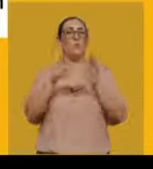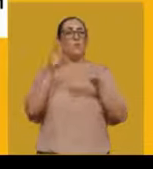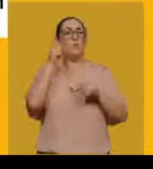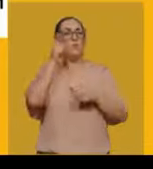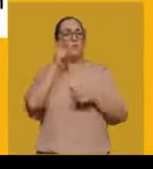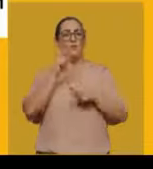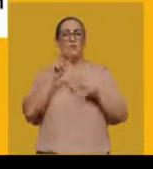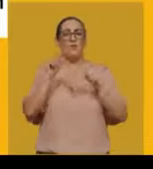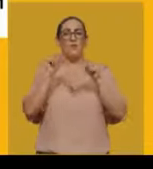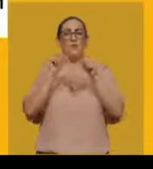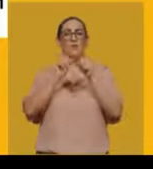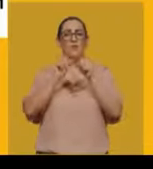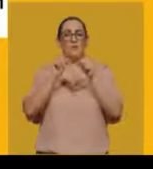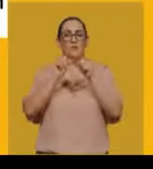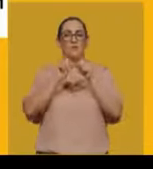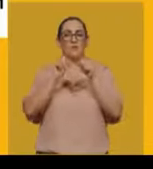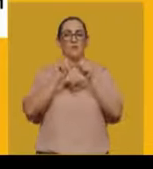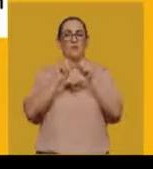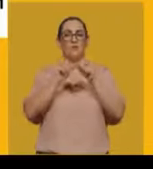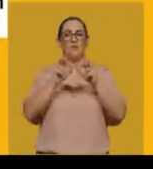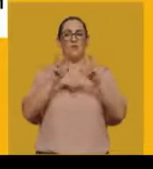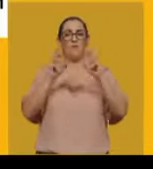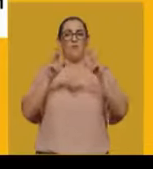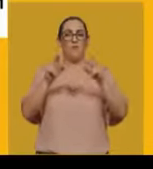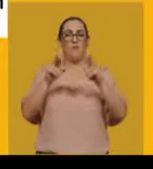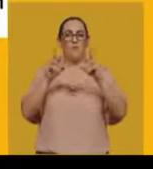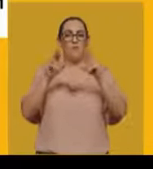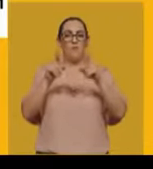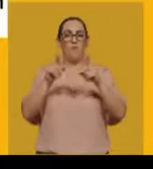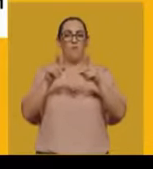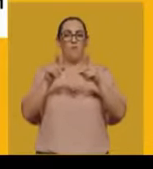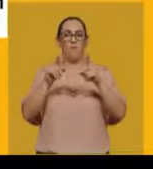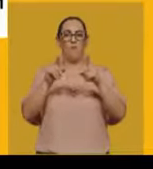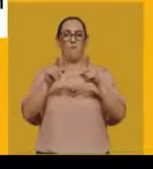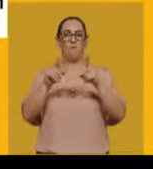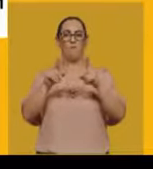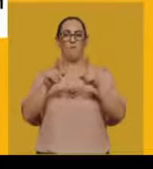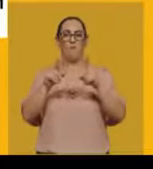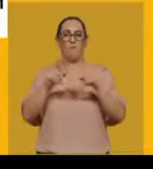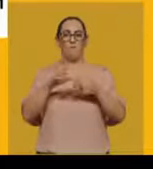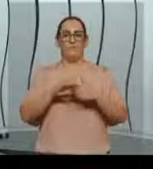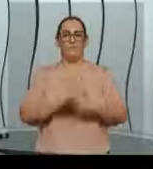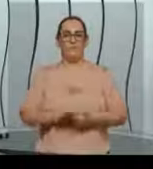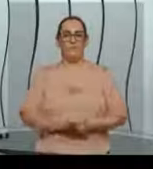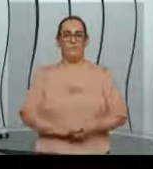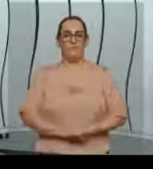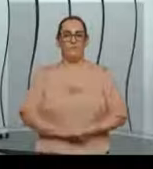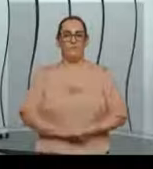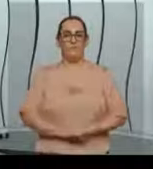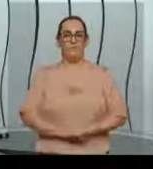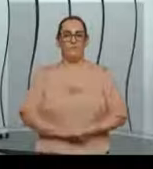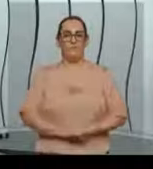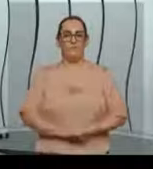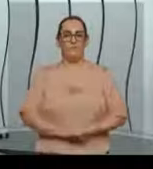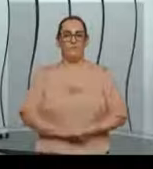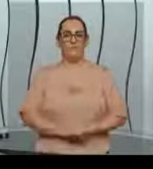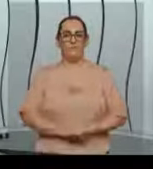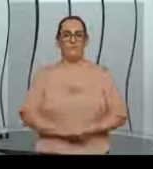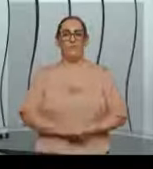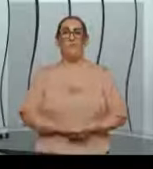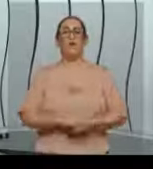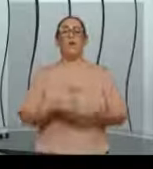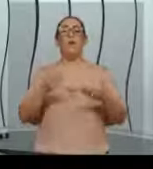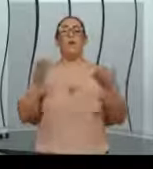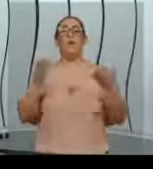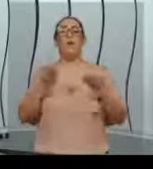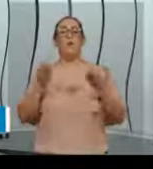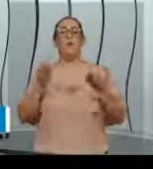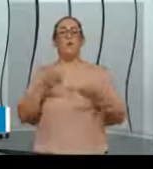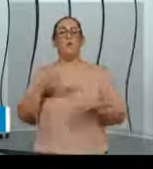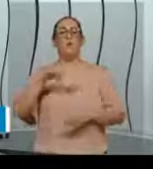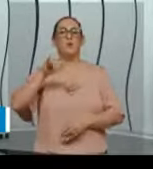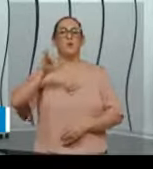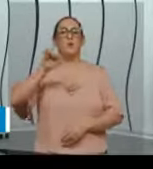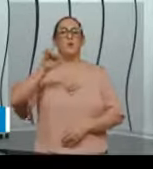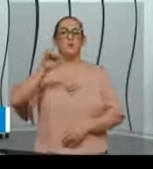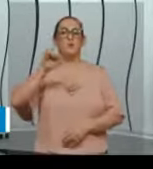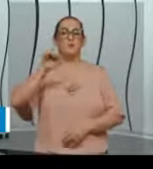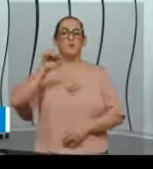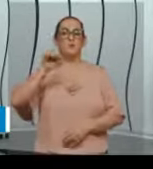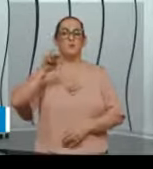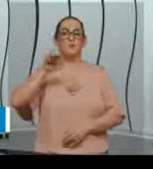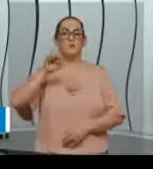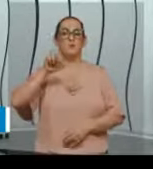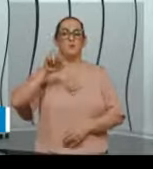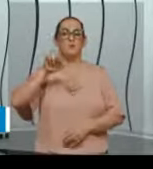essa diferença de um recurso 3D. Bom, voltando então agora à isomeria propriamente